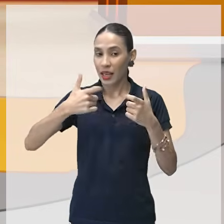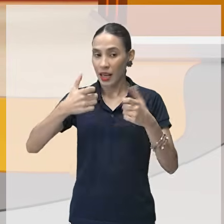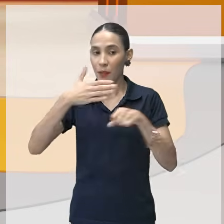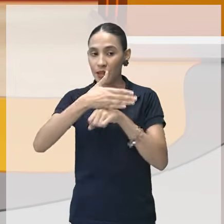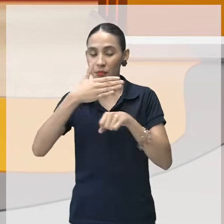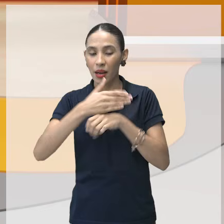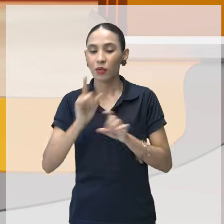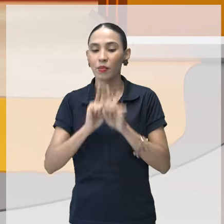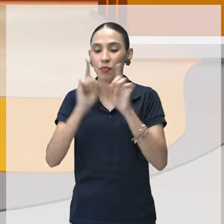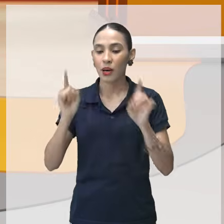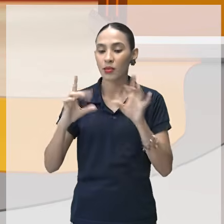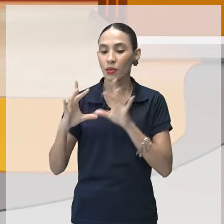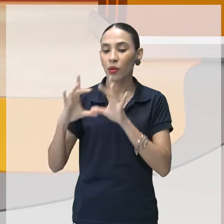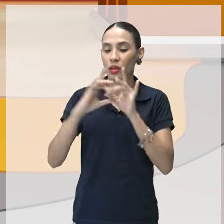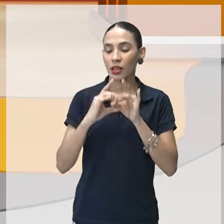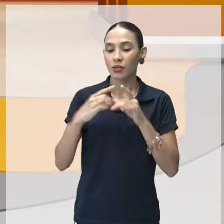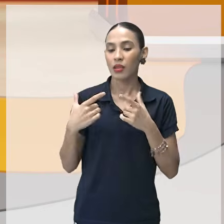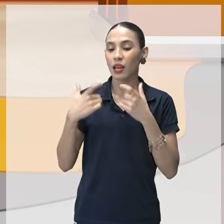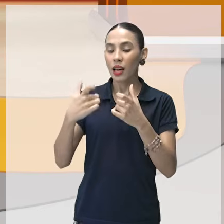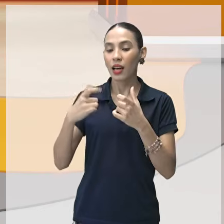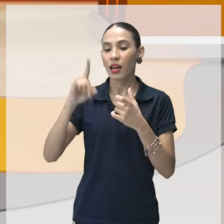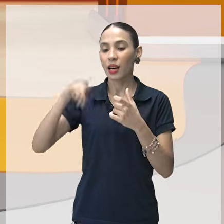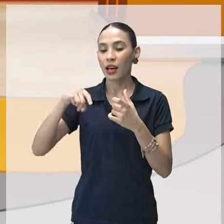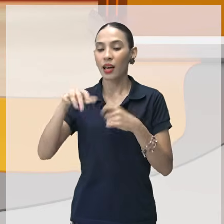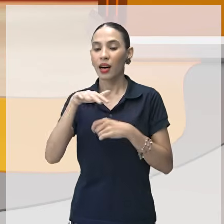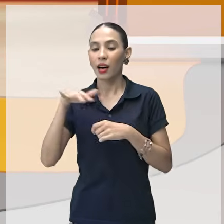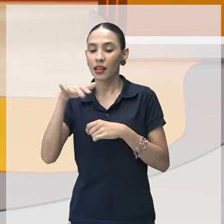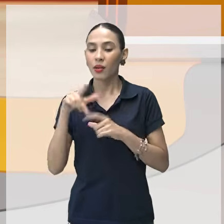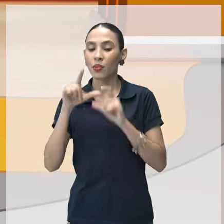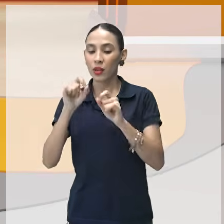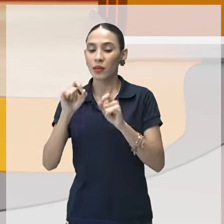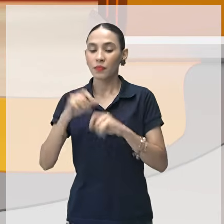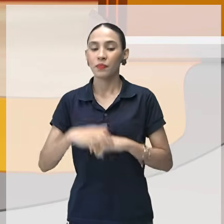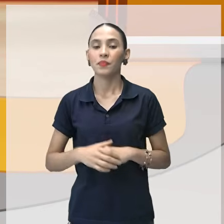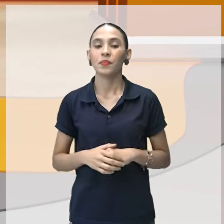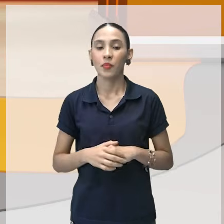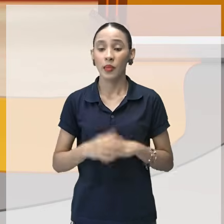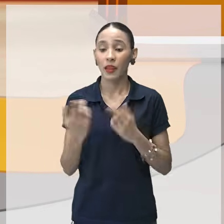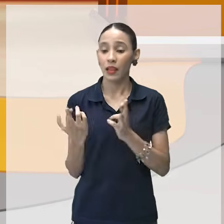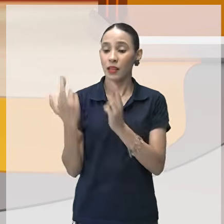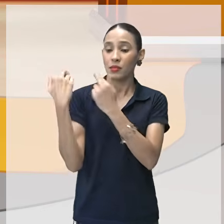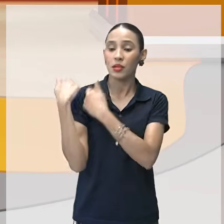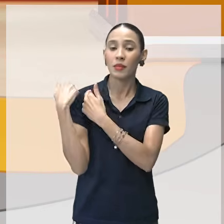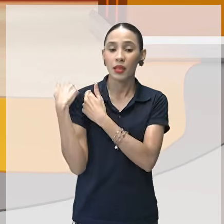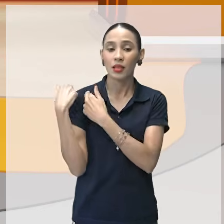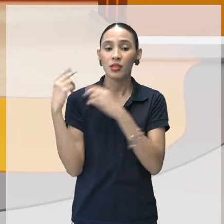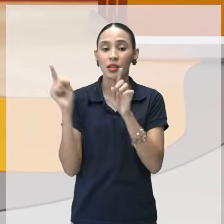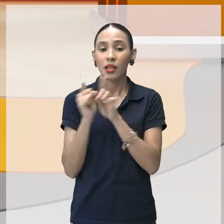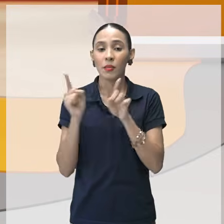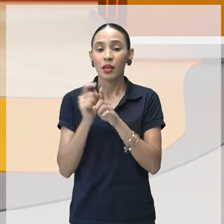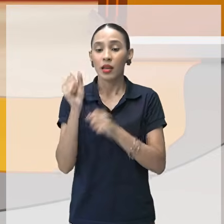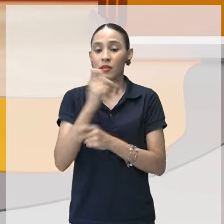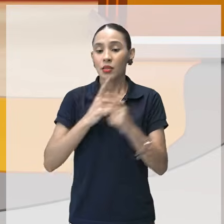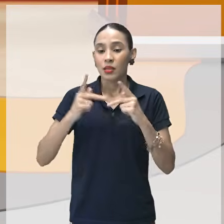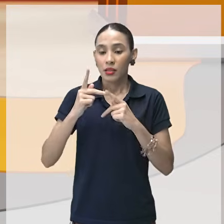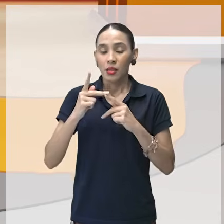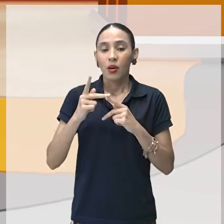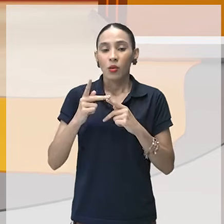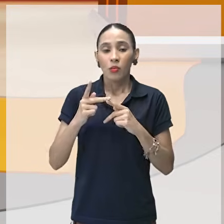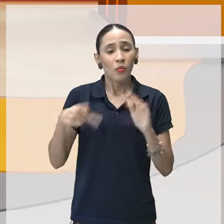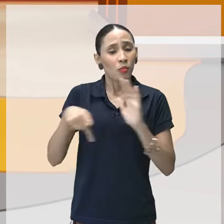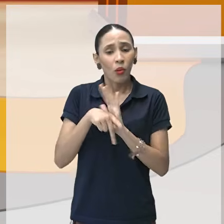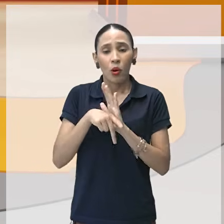certo? Só que no contexto da guerra, essa área ficou sob responsabilidade, também administração